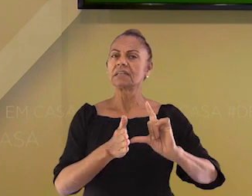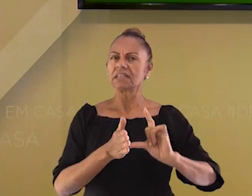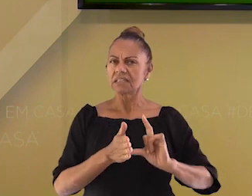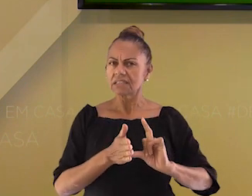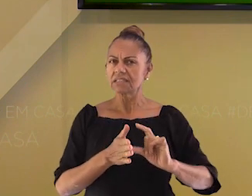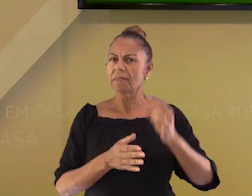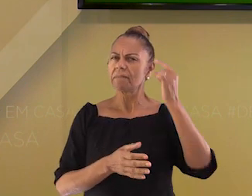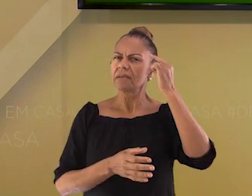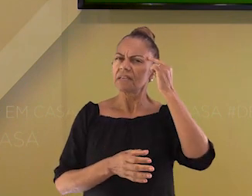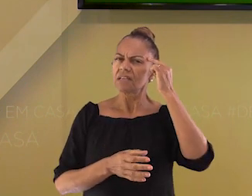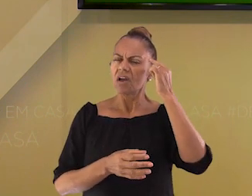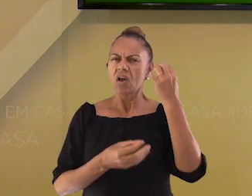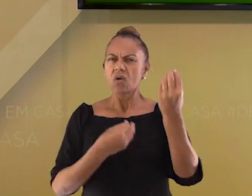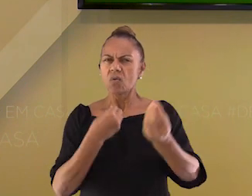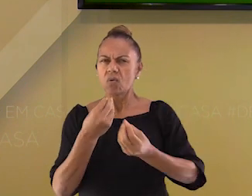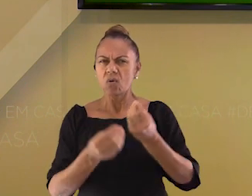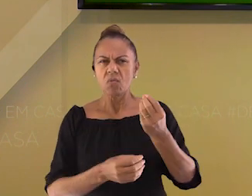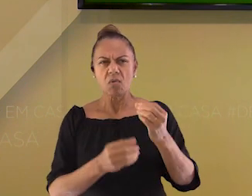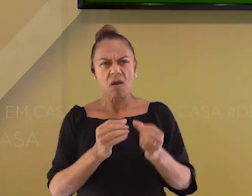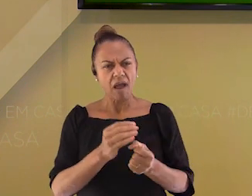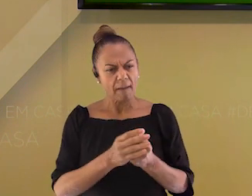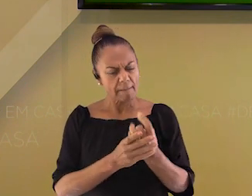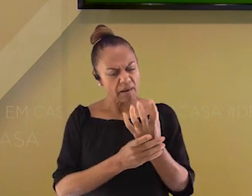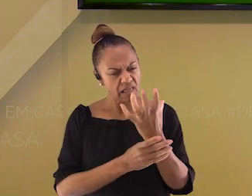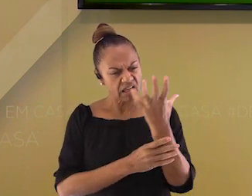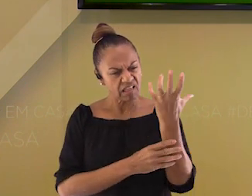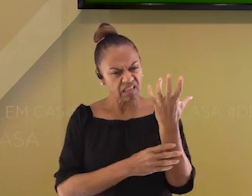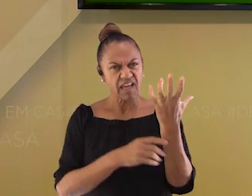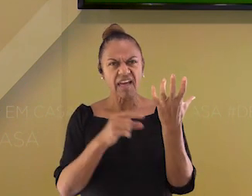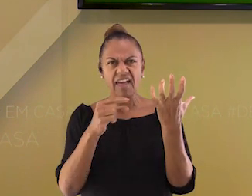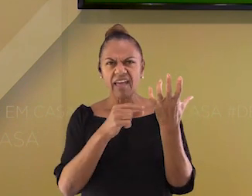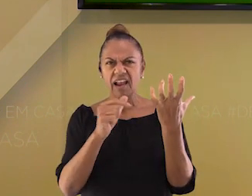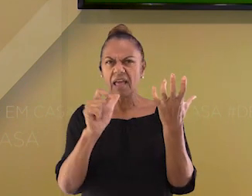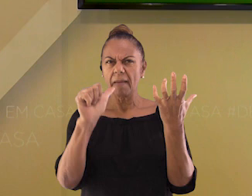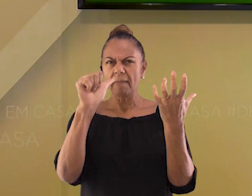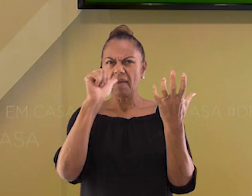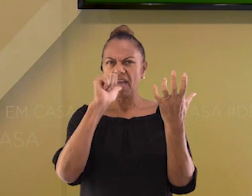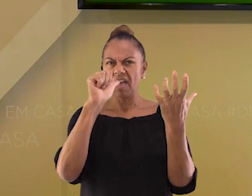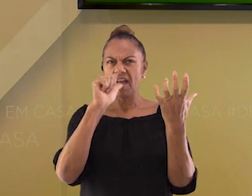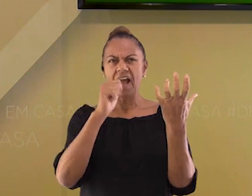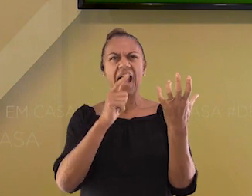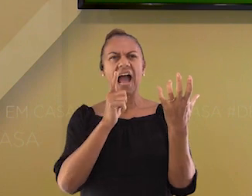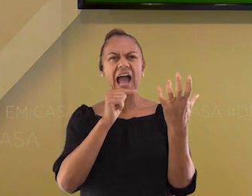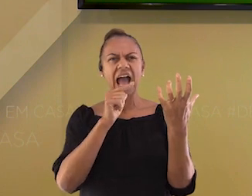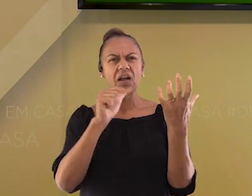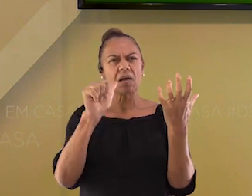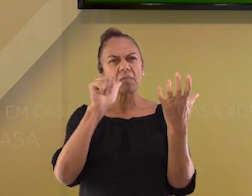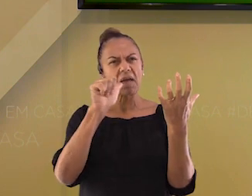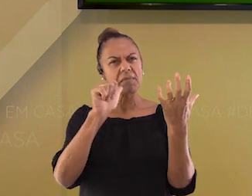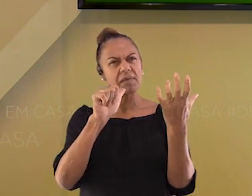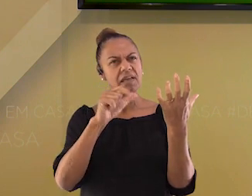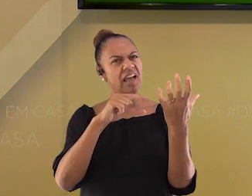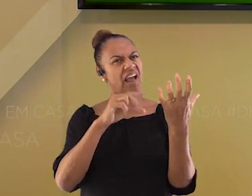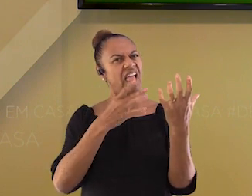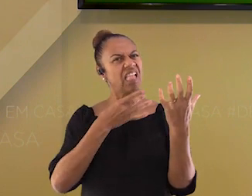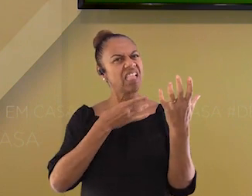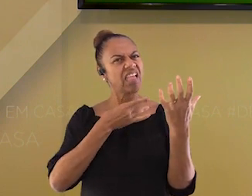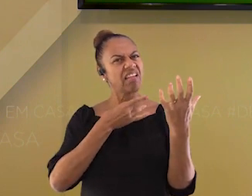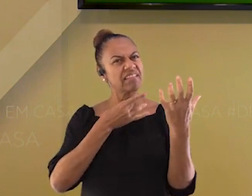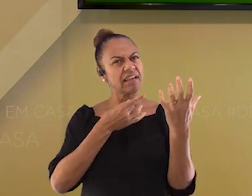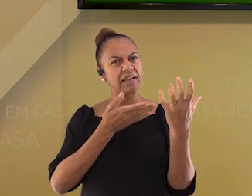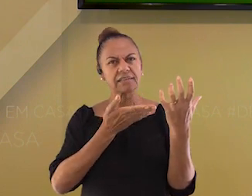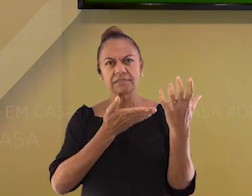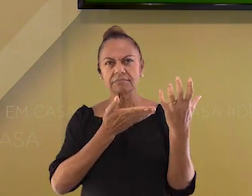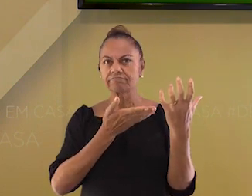planta consegue beber água? Será que ela sente sede? Que tal a gente descobrir juntos na aula